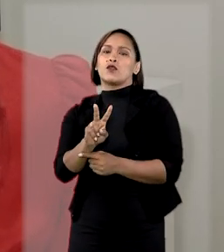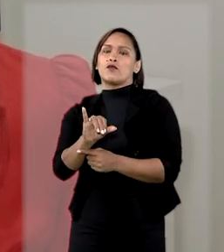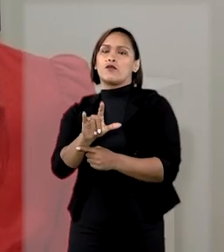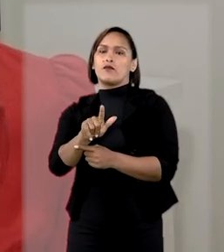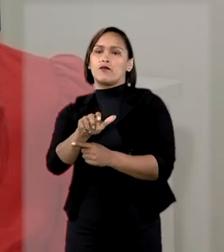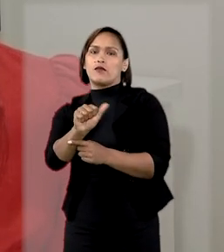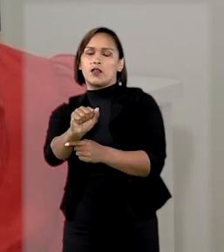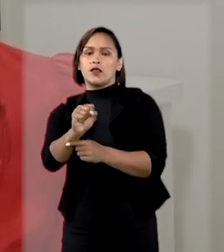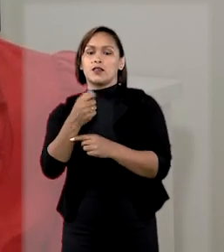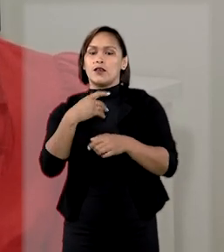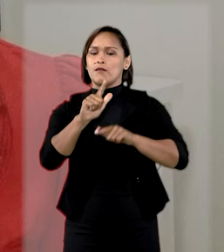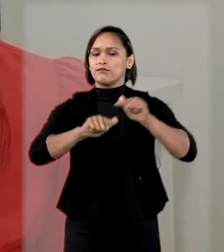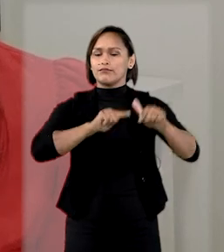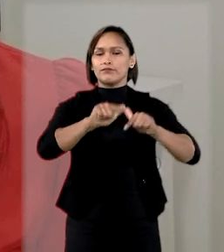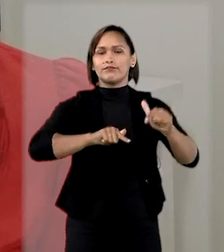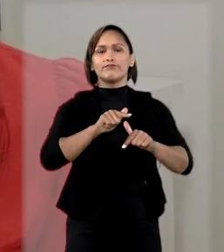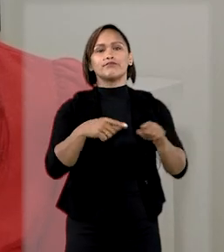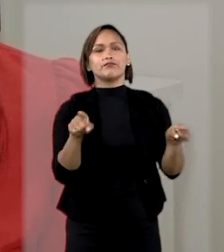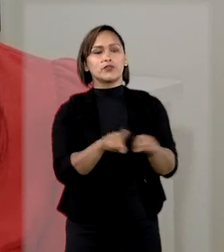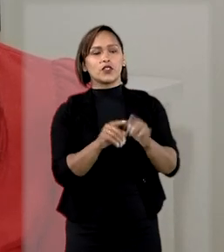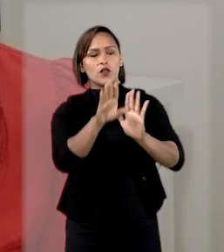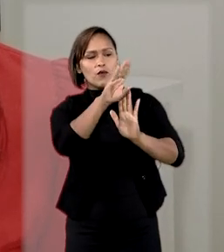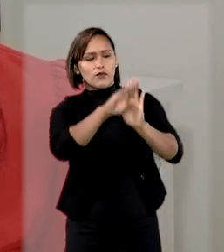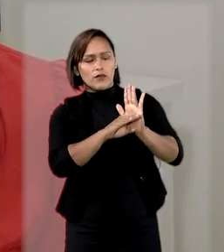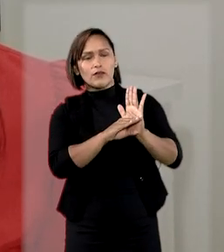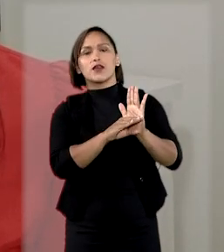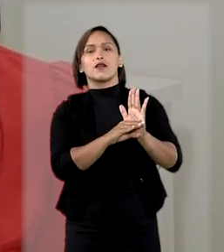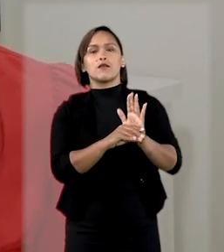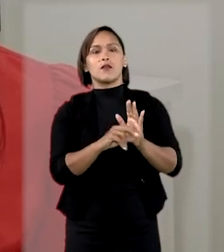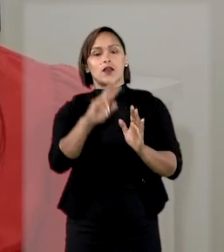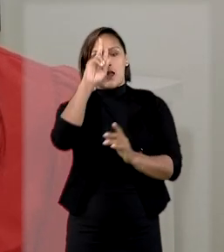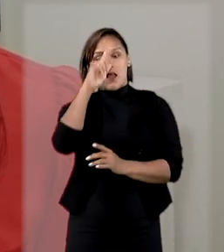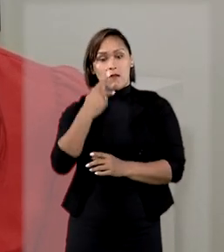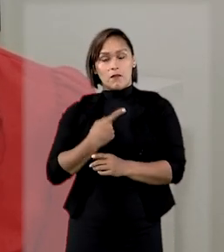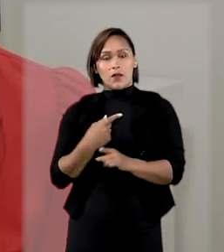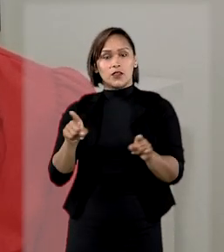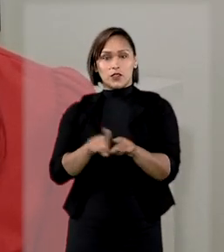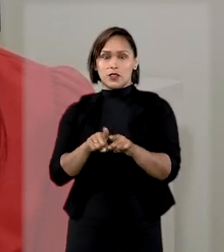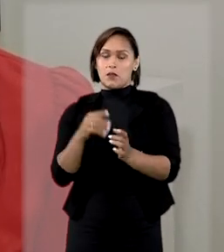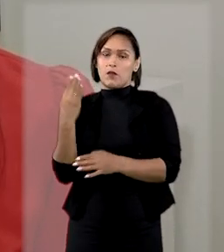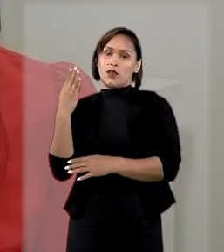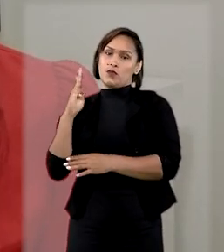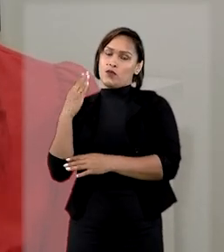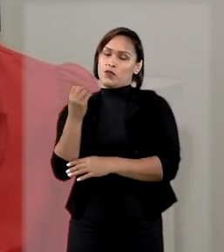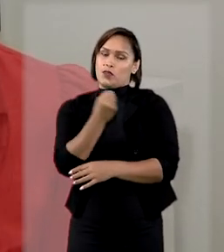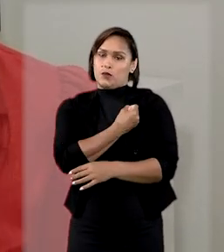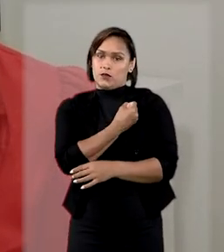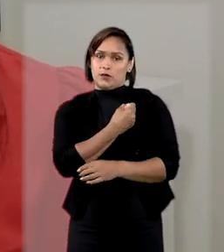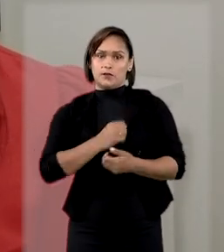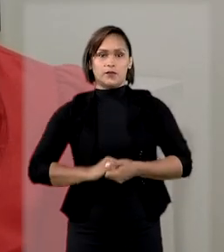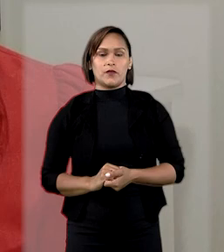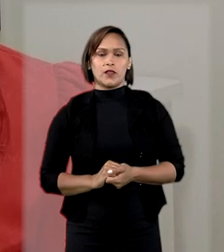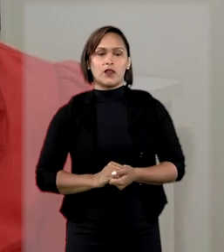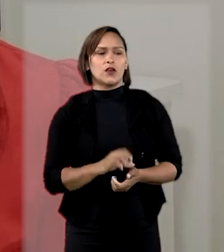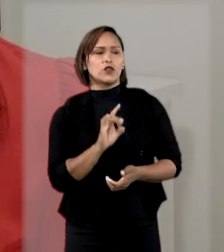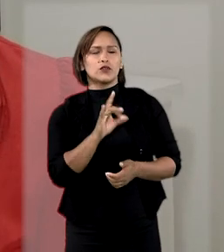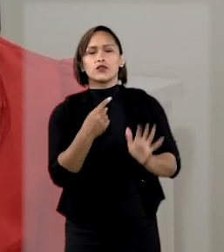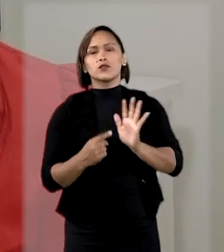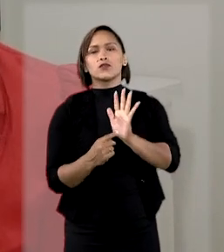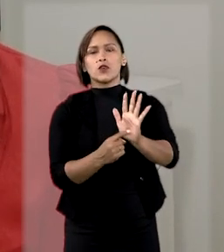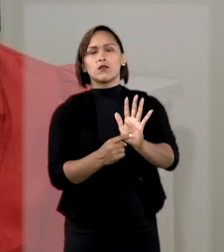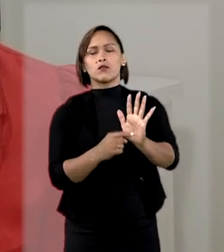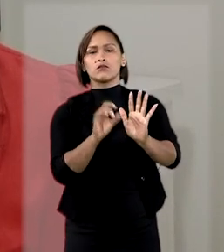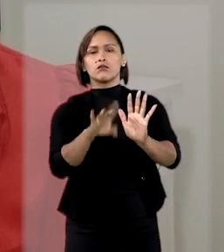ministro Vilas Boas Cueva, a produção não teve o intuito de rebaixar a imagem, a reputação ou o símbolo do clube,